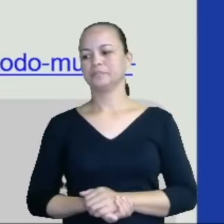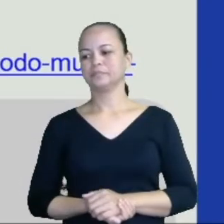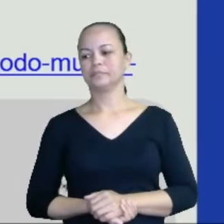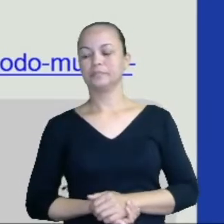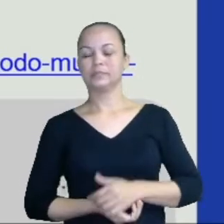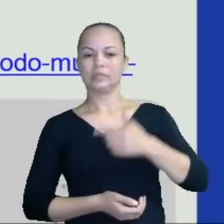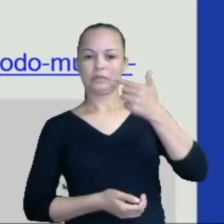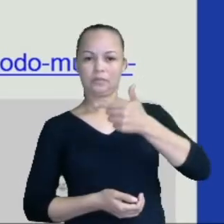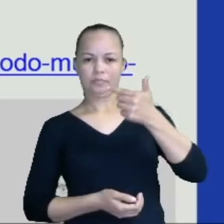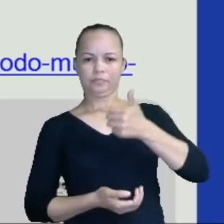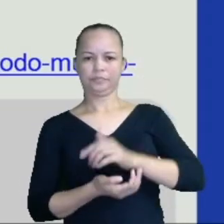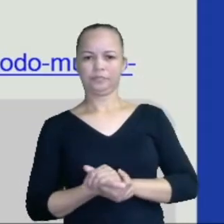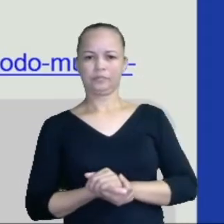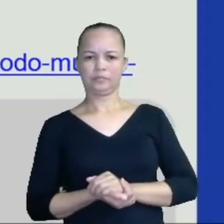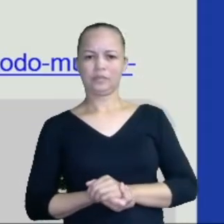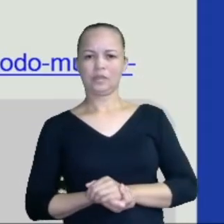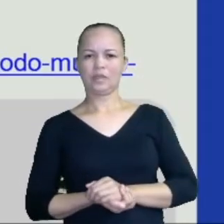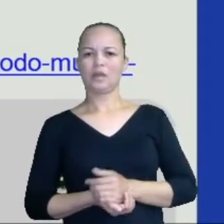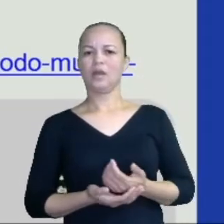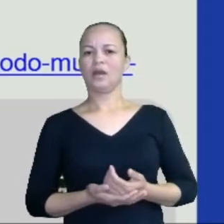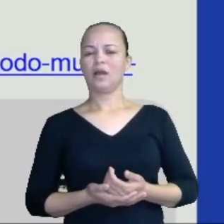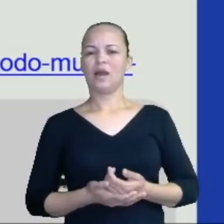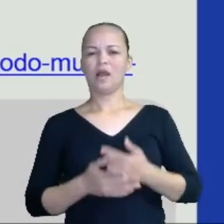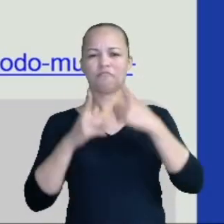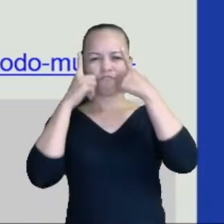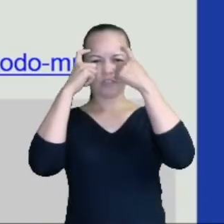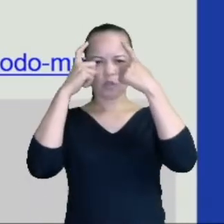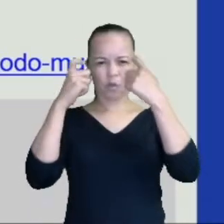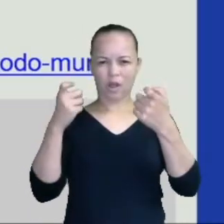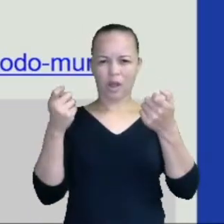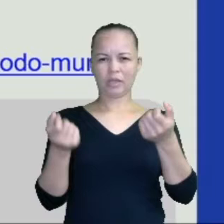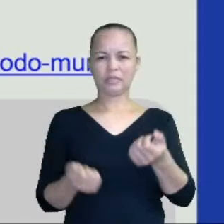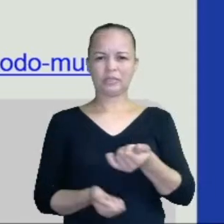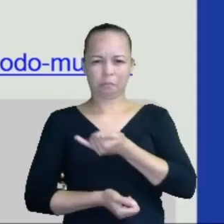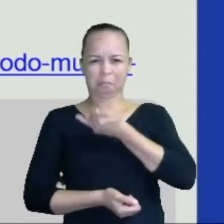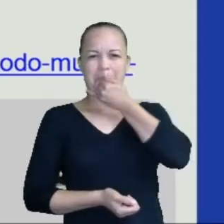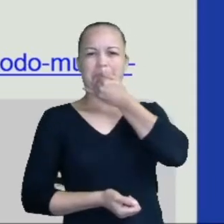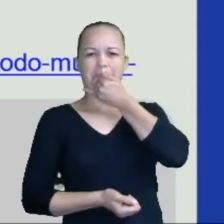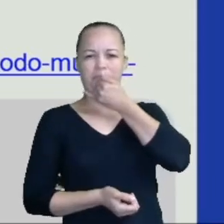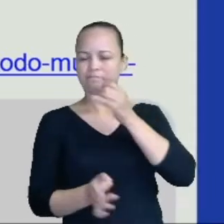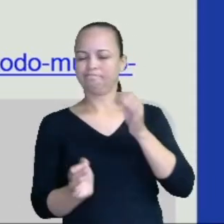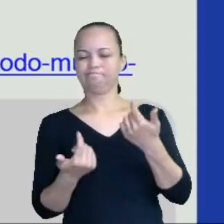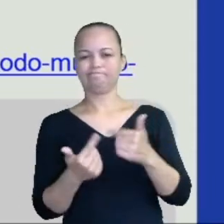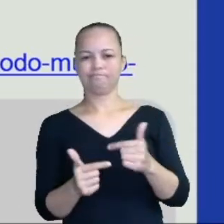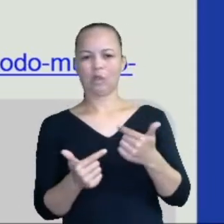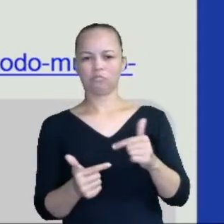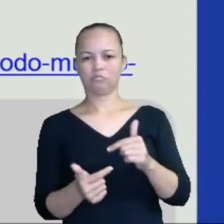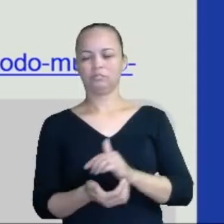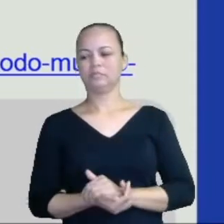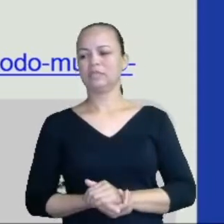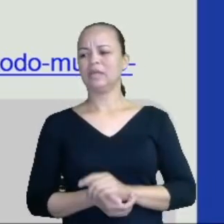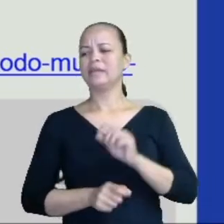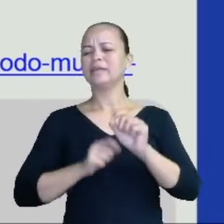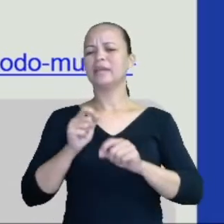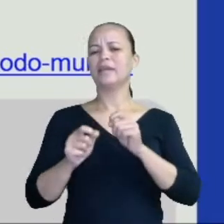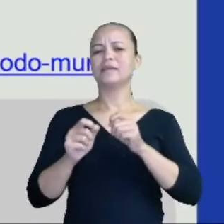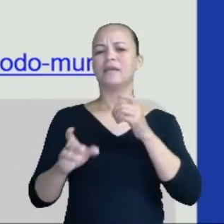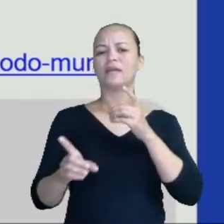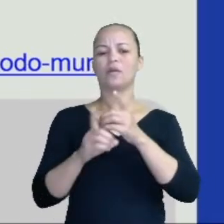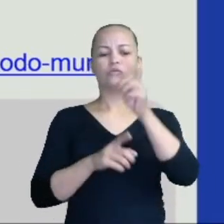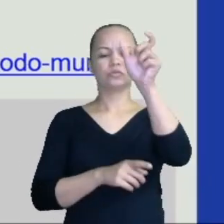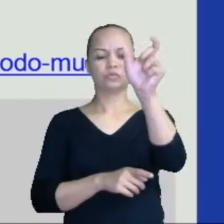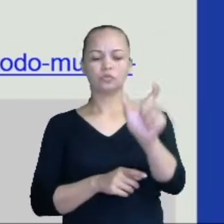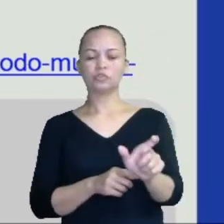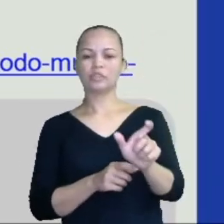Questão 2. A violência não tem perdão. Nessa frase, quem é o sujeito dessa frase? Mais uma vez, para eu encontrar